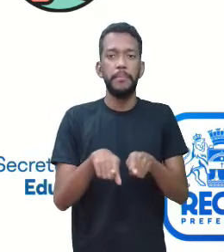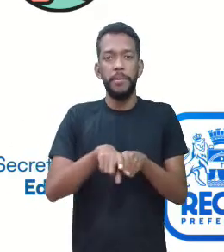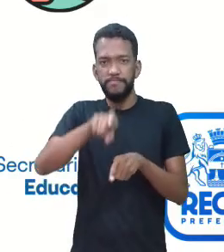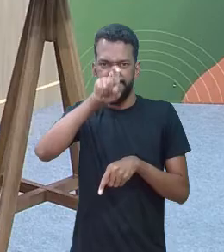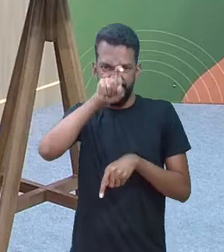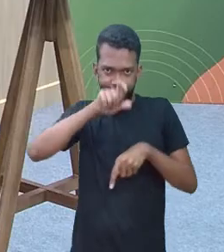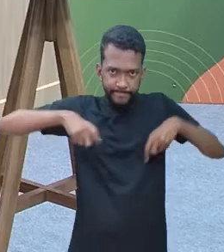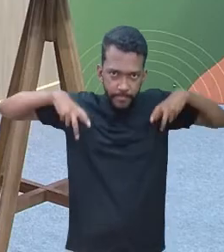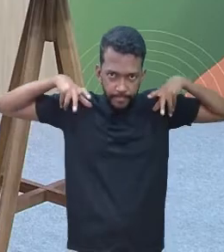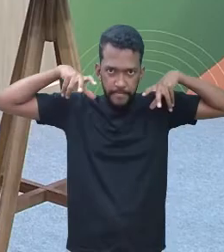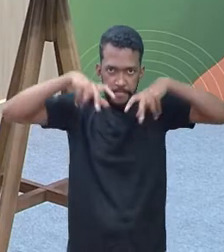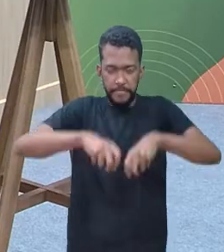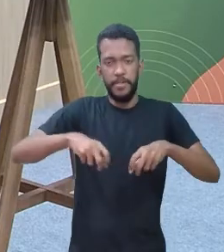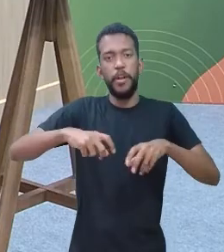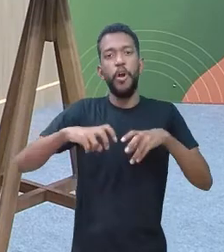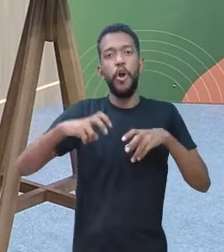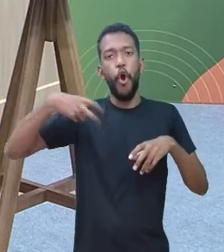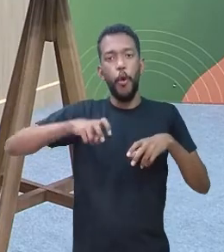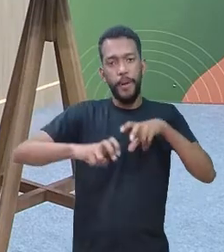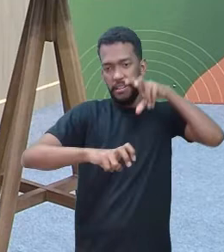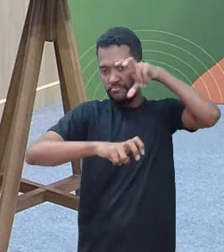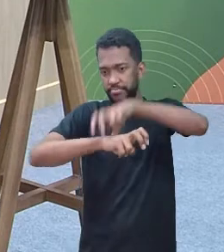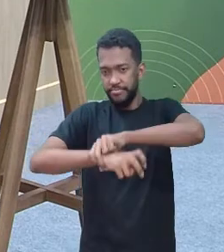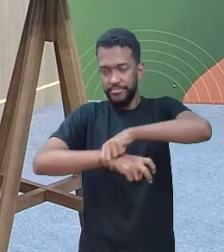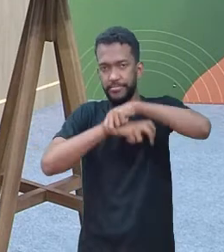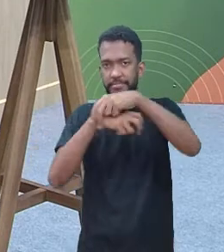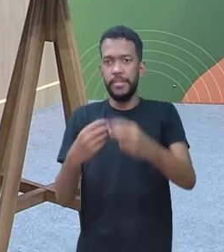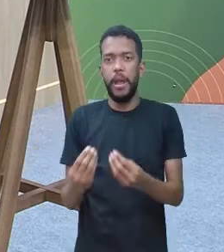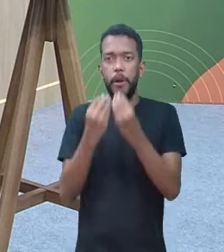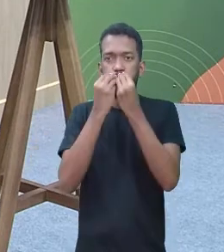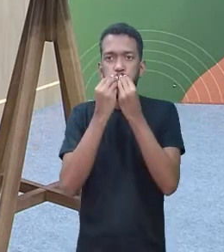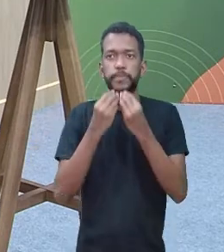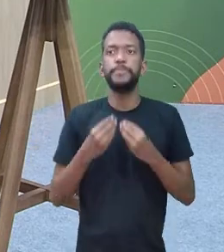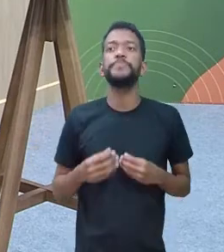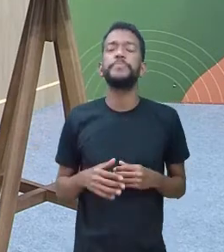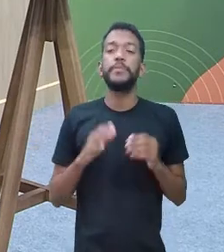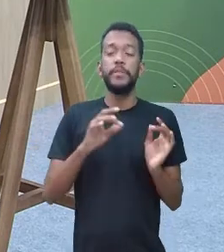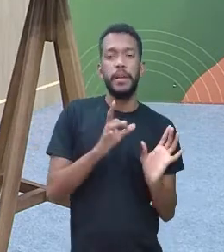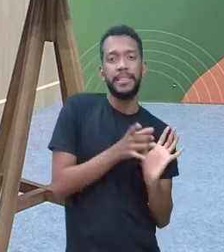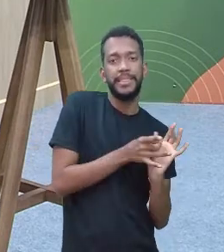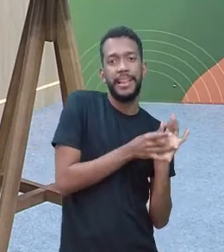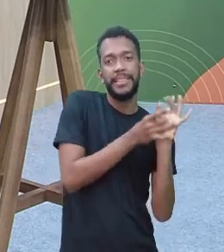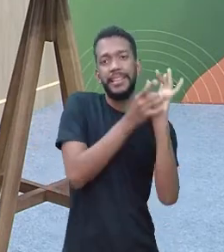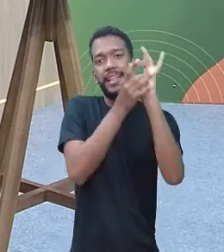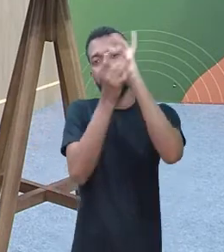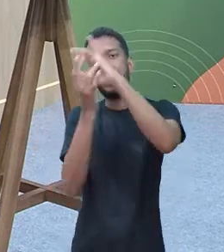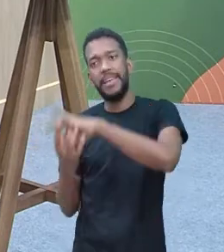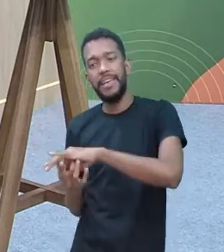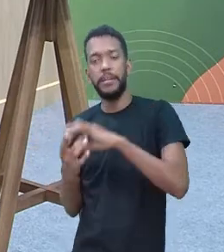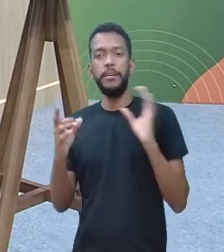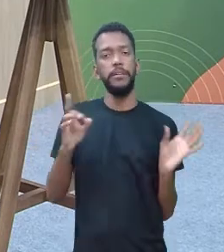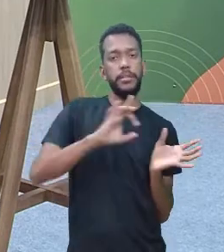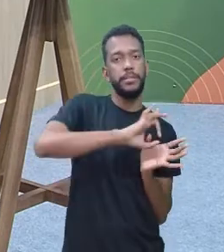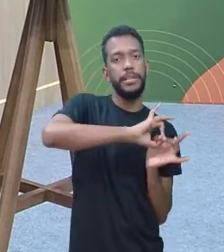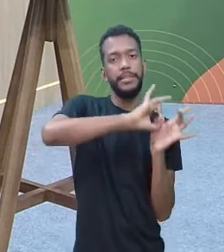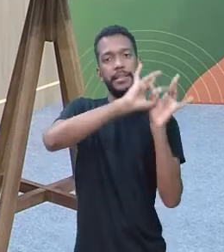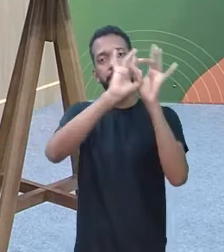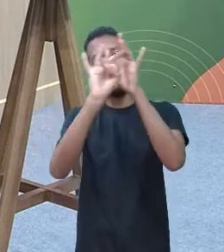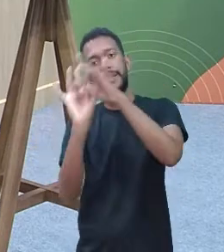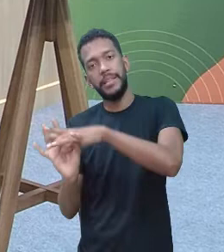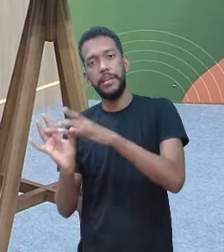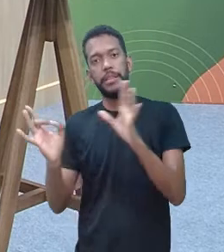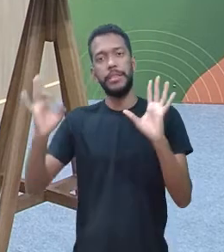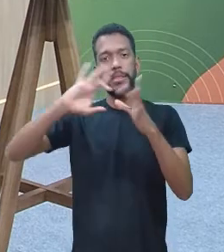cobra. Então, nesse caminhar que eu fiz agora, foi uma cadeia. Agora, quando eu falo de tudo isso que está aqui, eu estou diante de